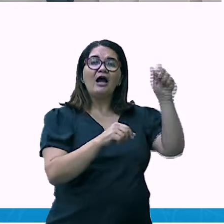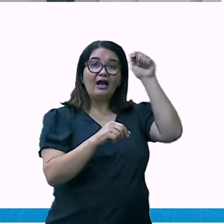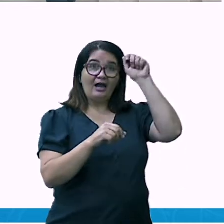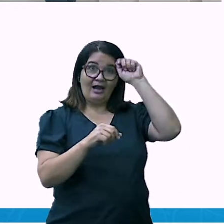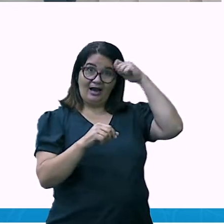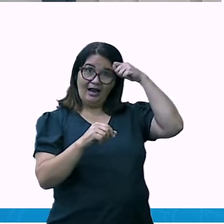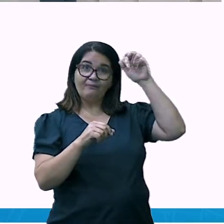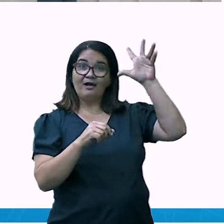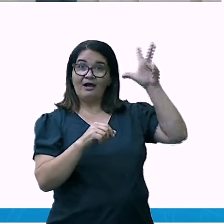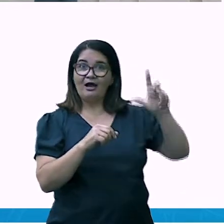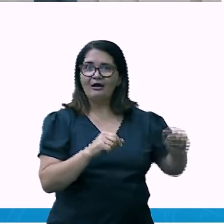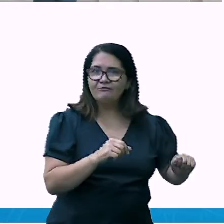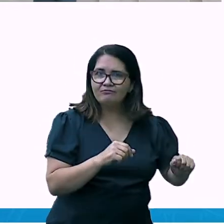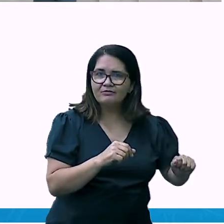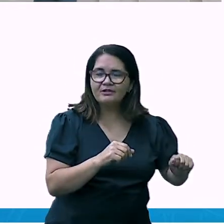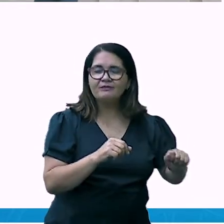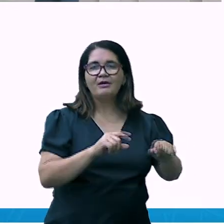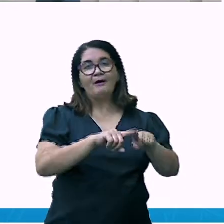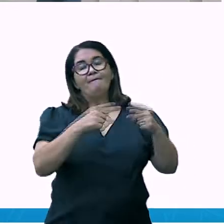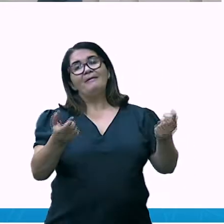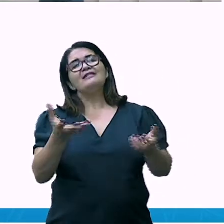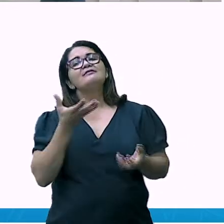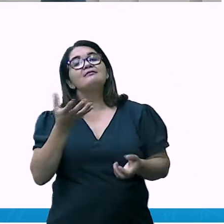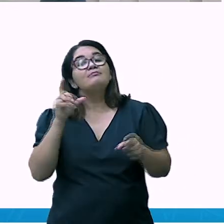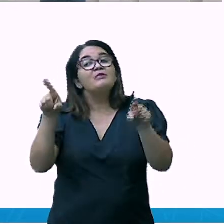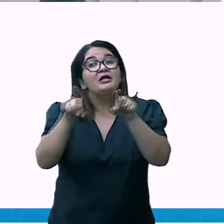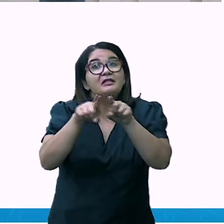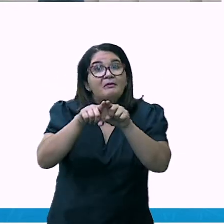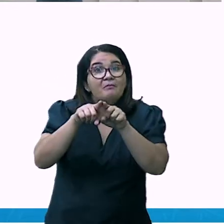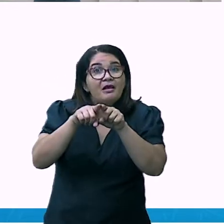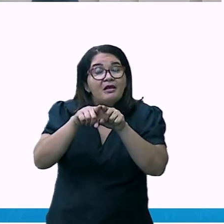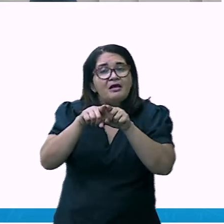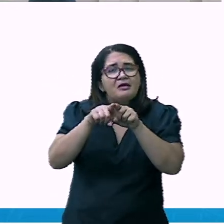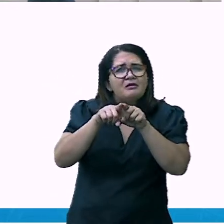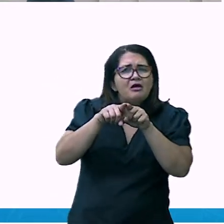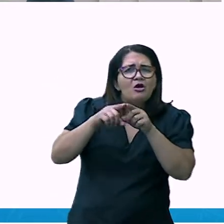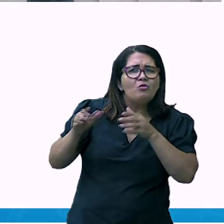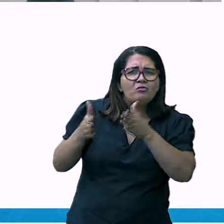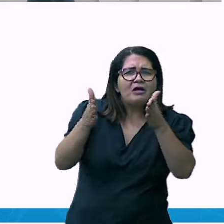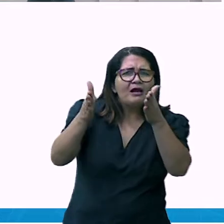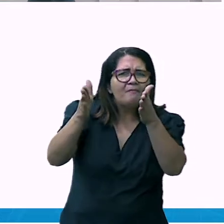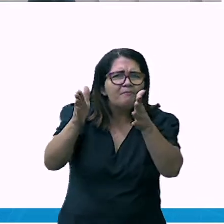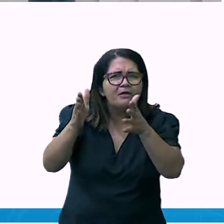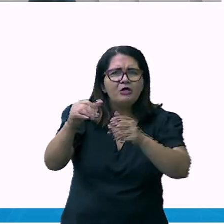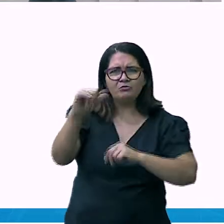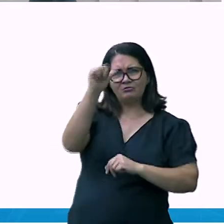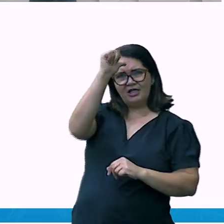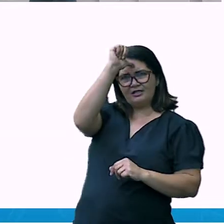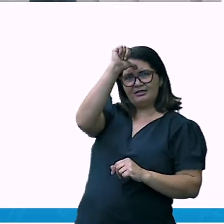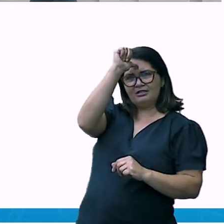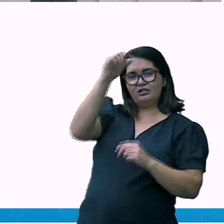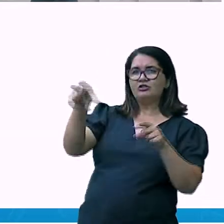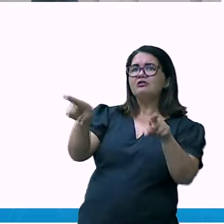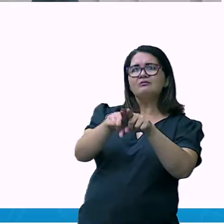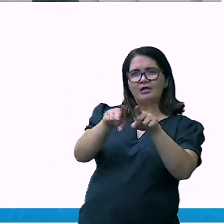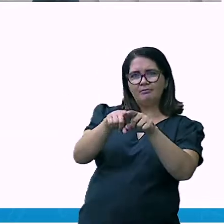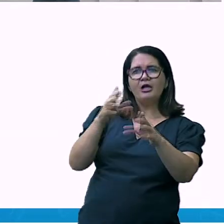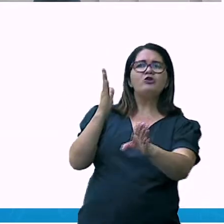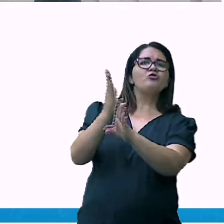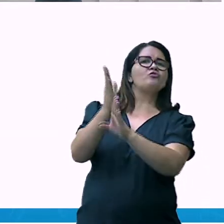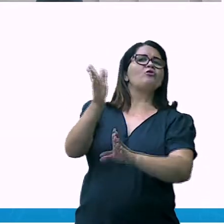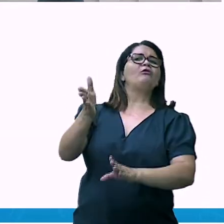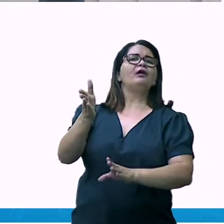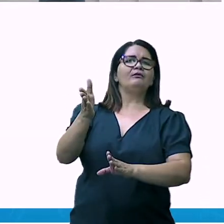rota para as Índias, que até então era o principal ponto que eles